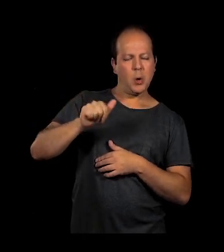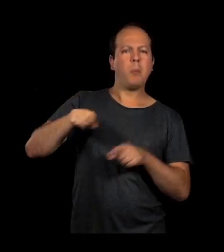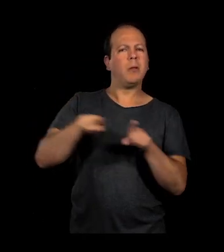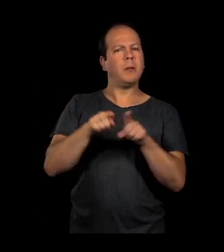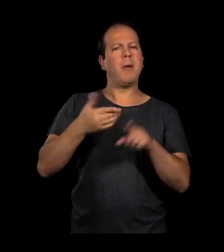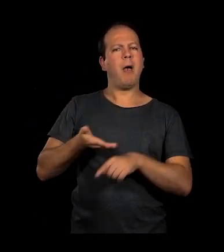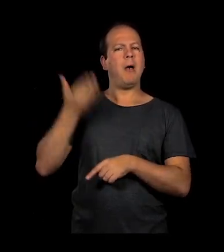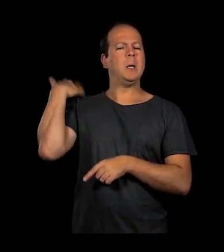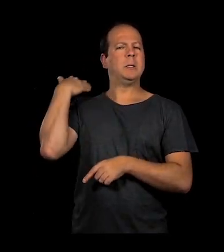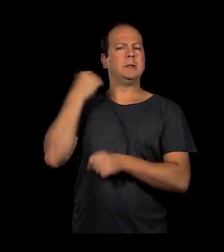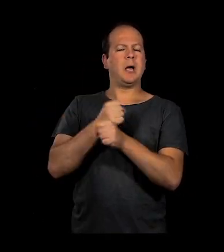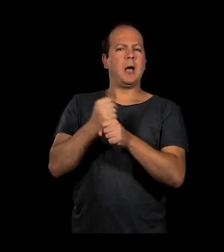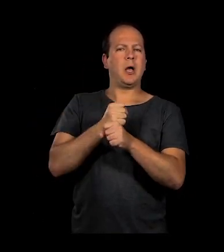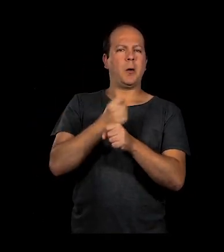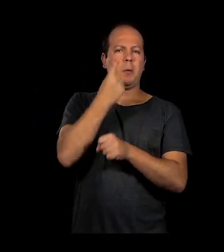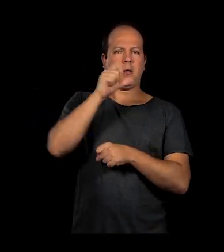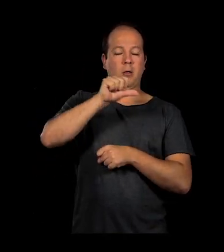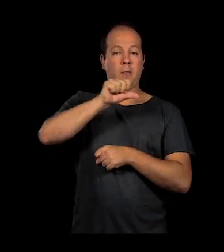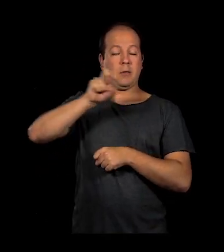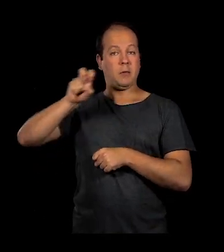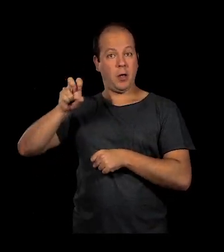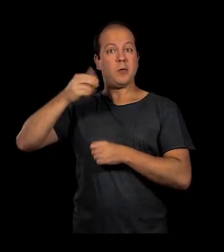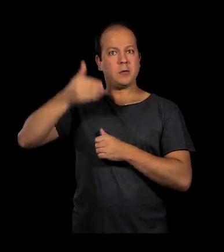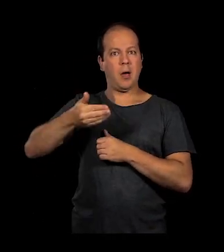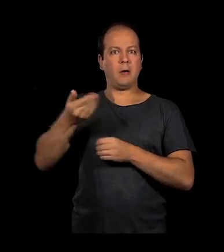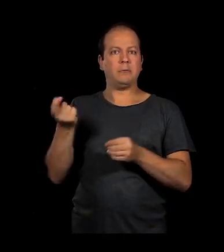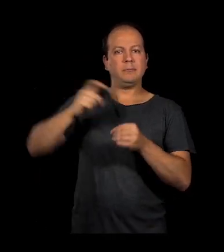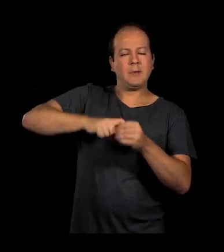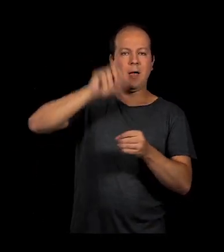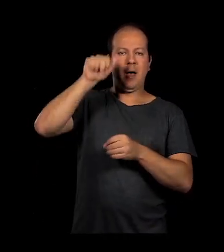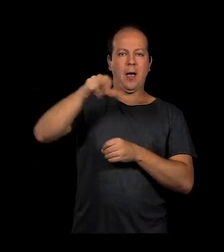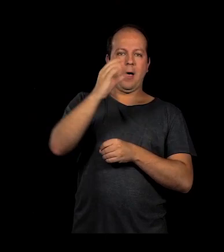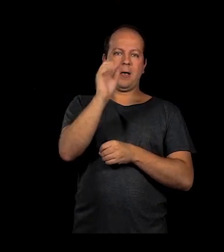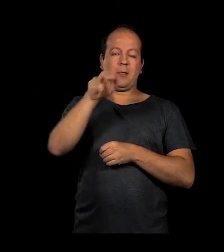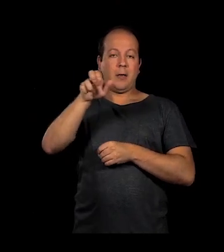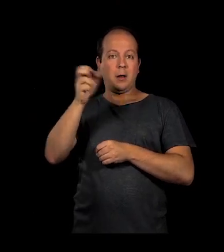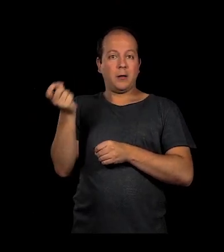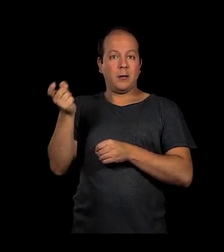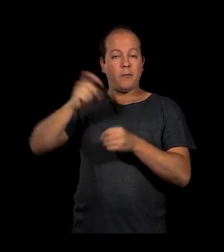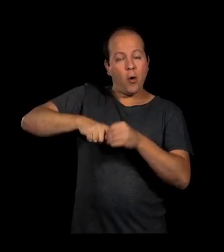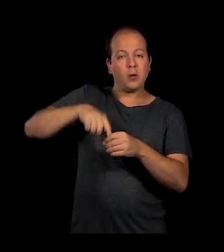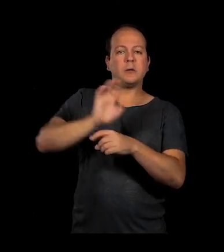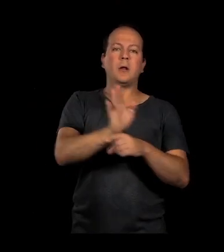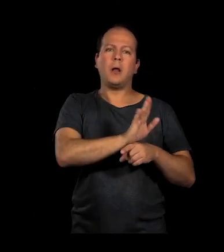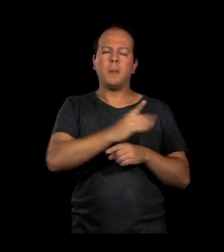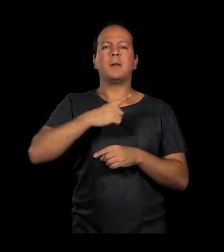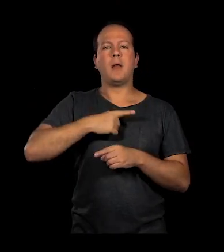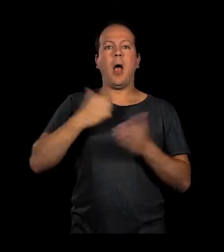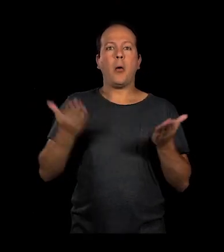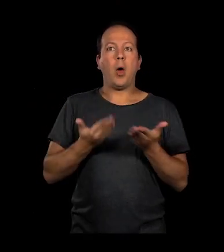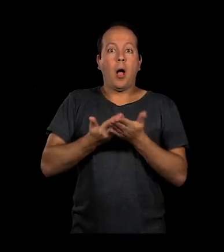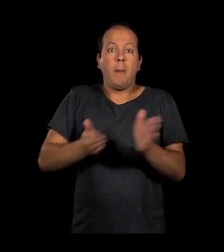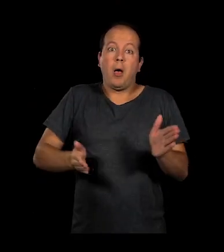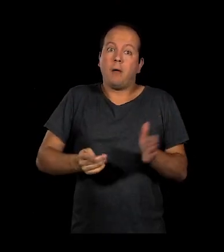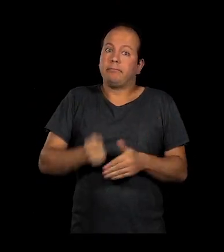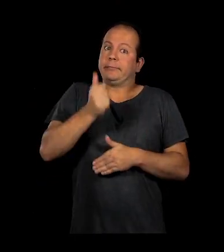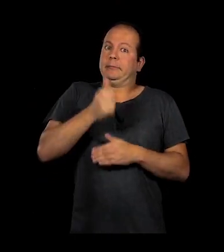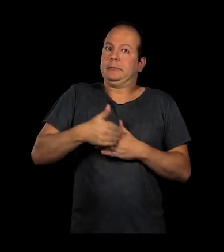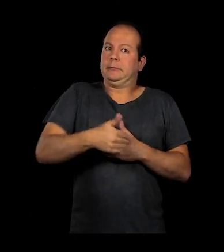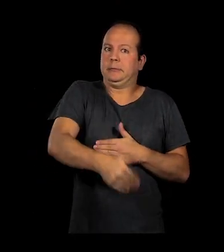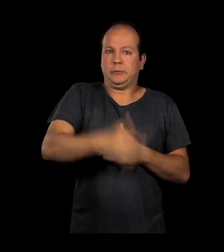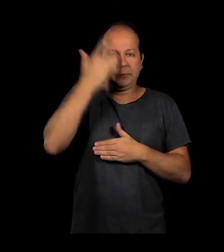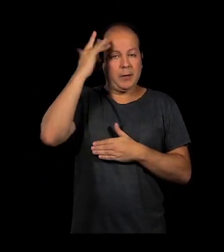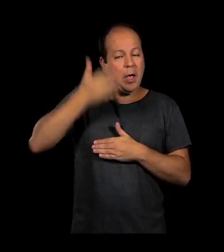vem bem desde 95 a retomada do cinema né estudo perigo acabaram água mas eu me diverti muito